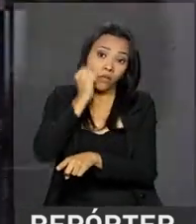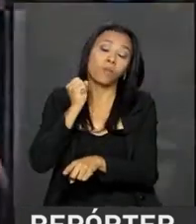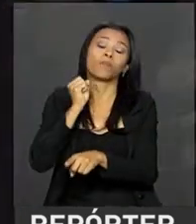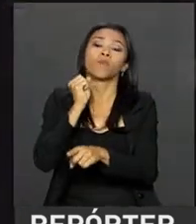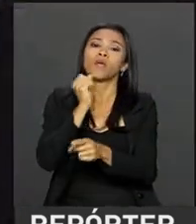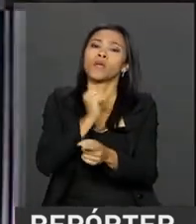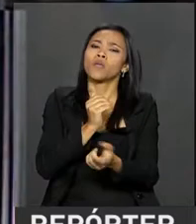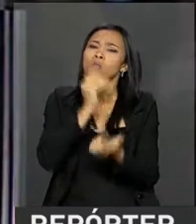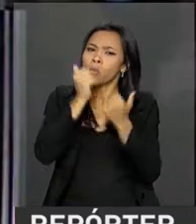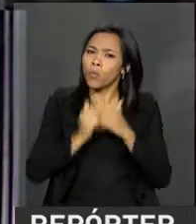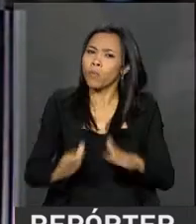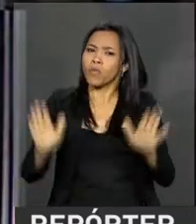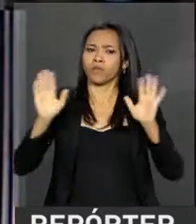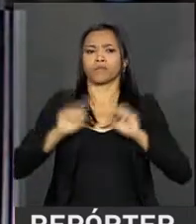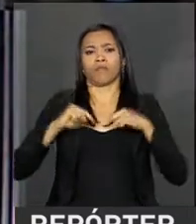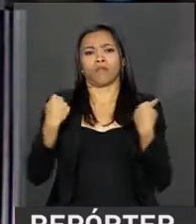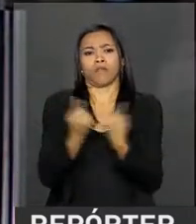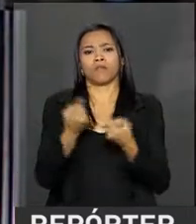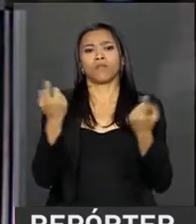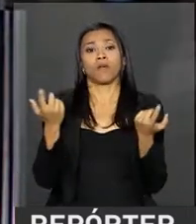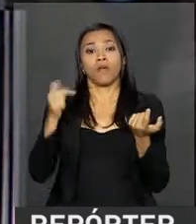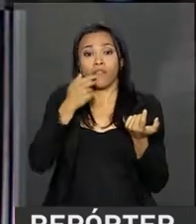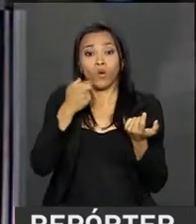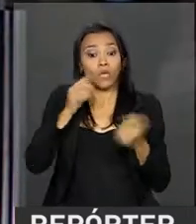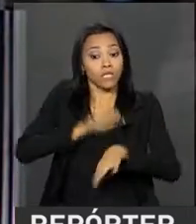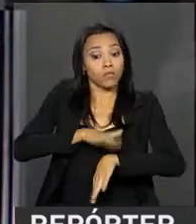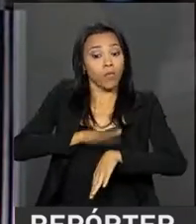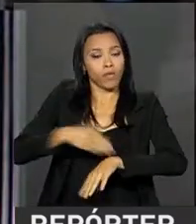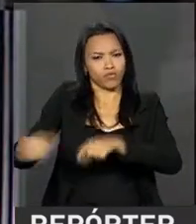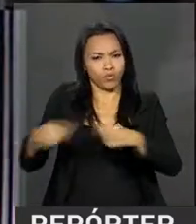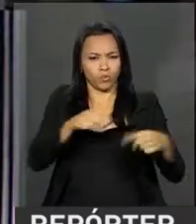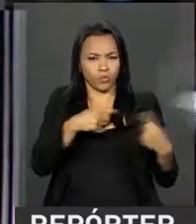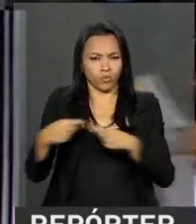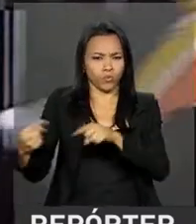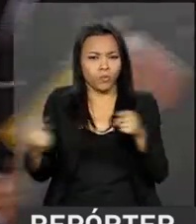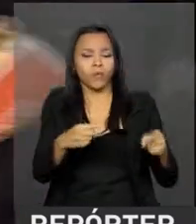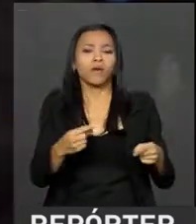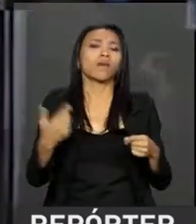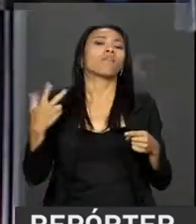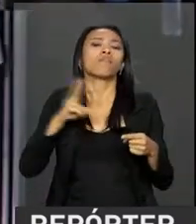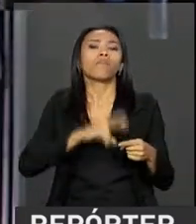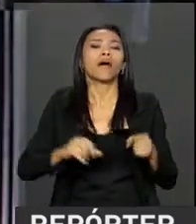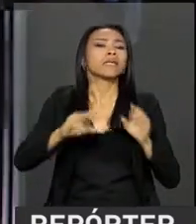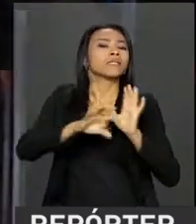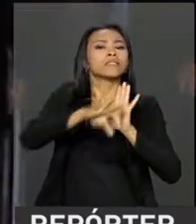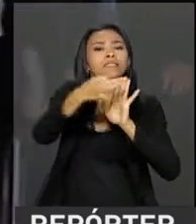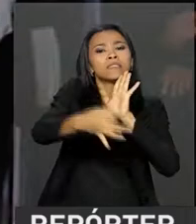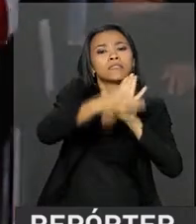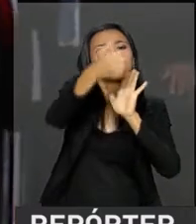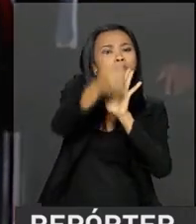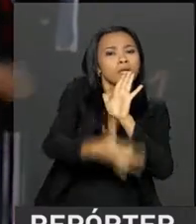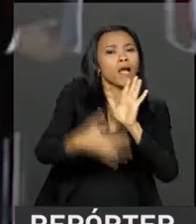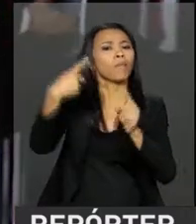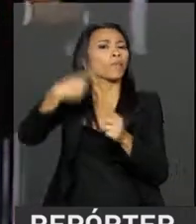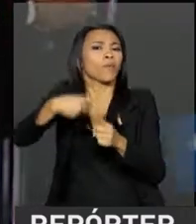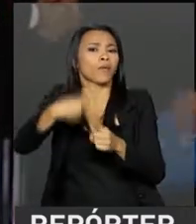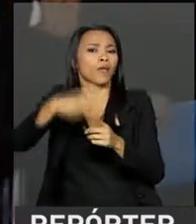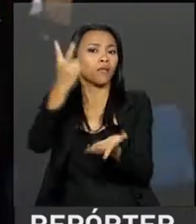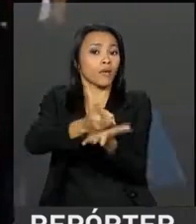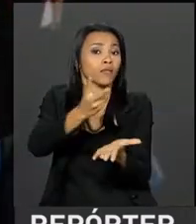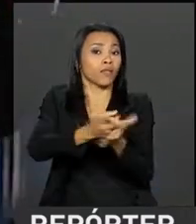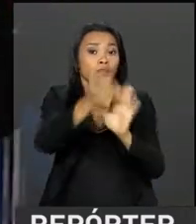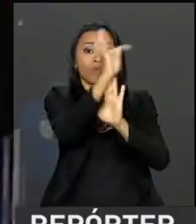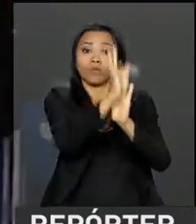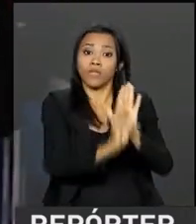o senador Romero Jucá disse que nesse momento das discussões vai apresentar as justificativas de por que manteve o texto aprovado